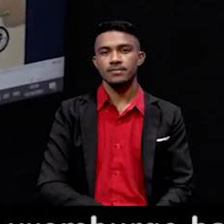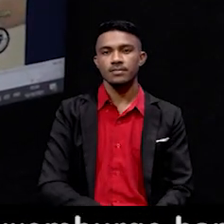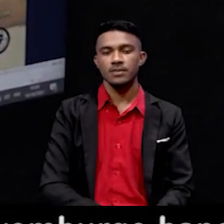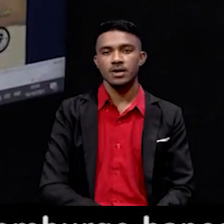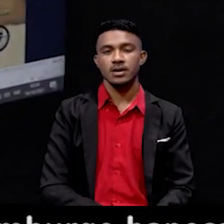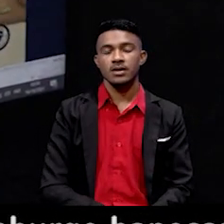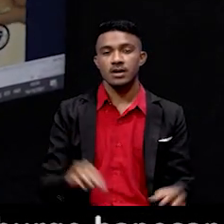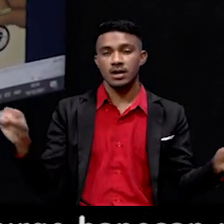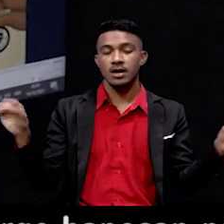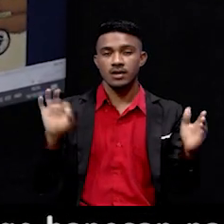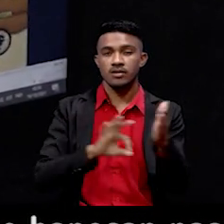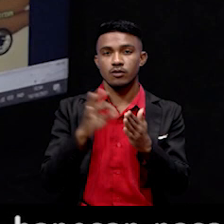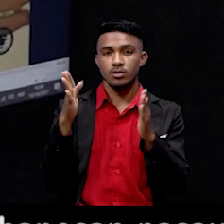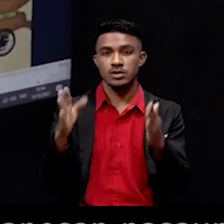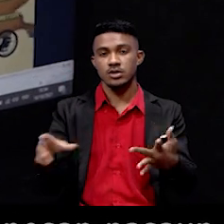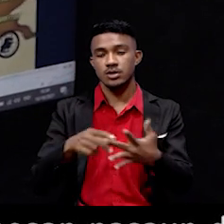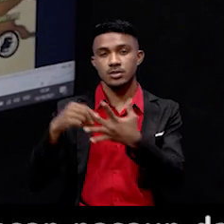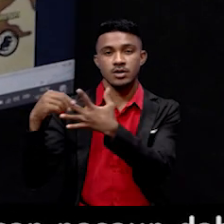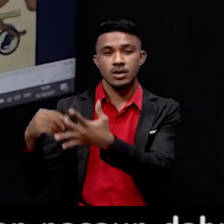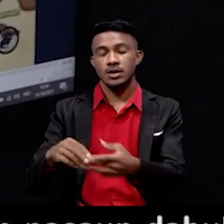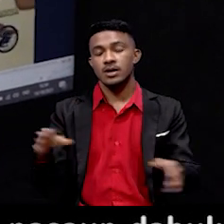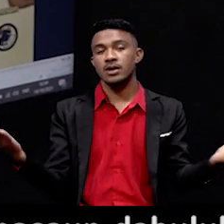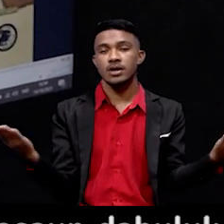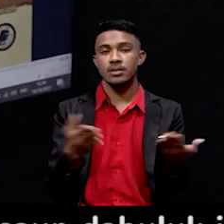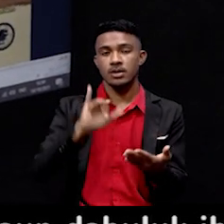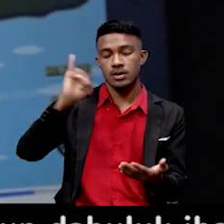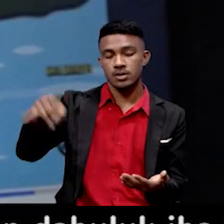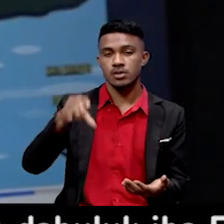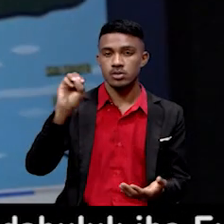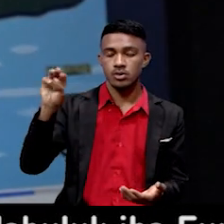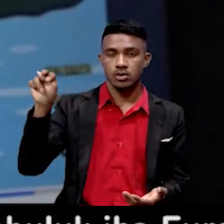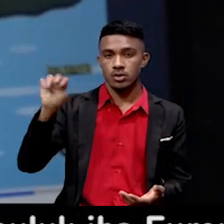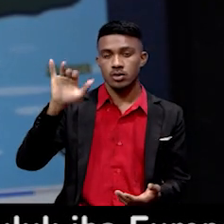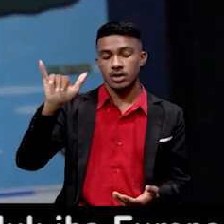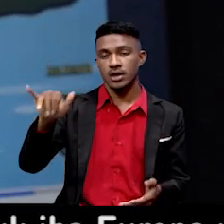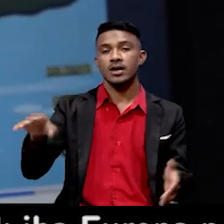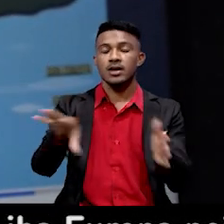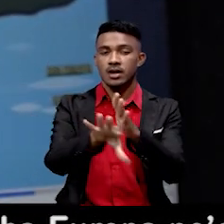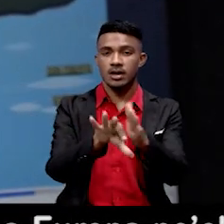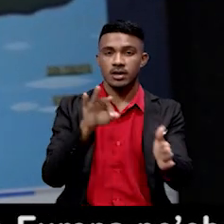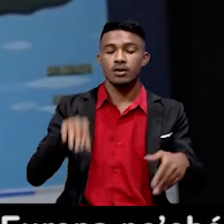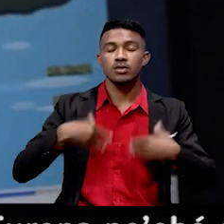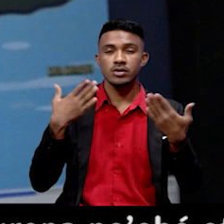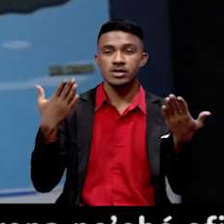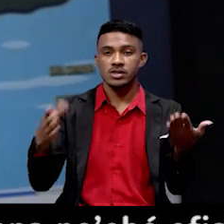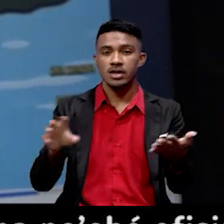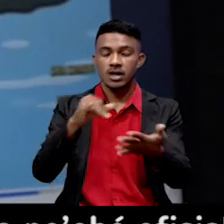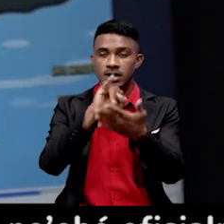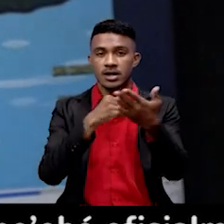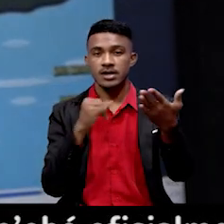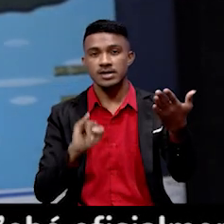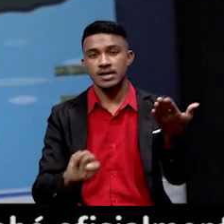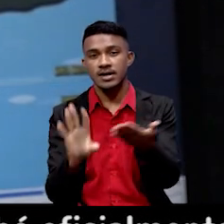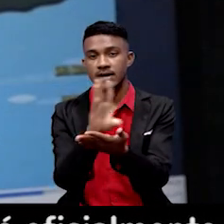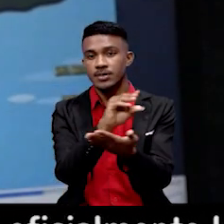Lai ya formação específico ne bejoni hetang ho di aprende kona boinsa desenha boneca e aplicação